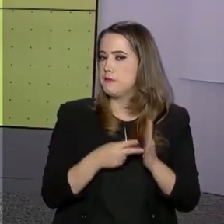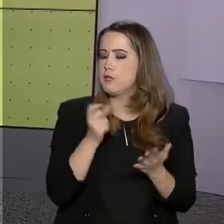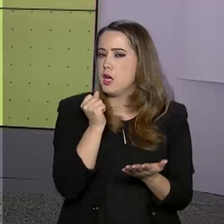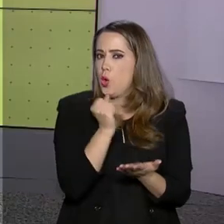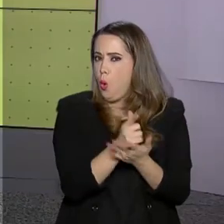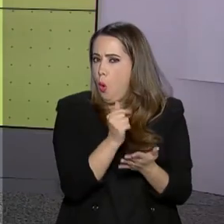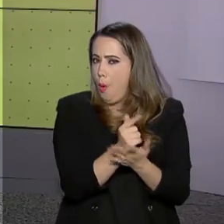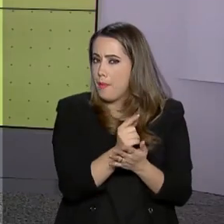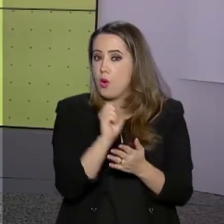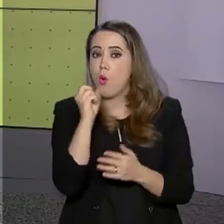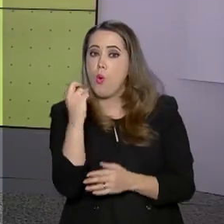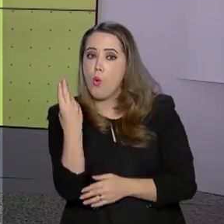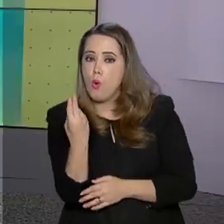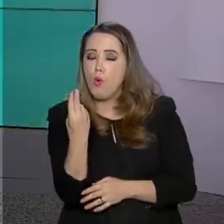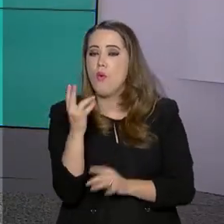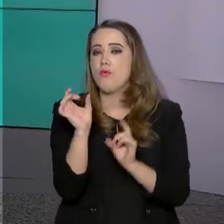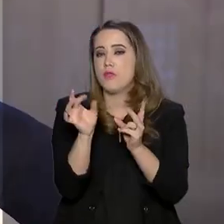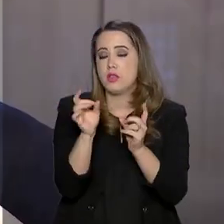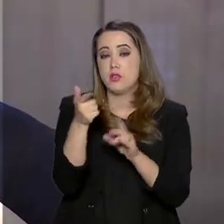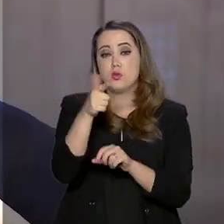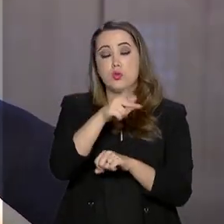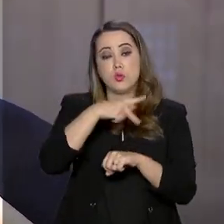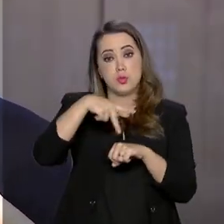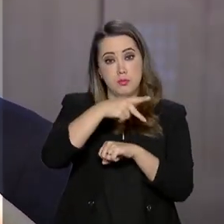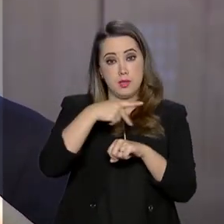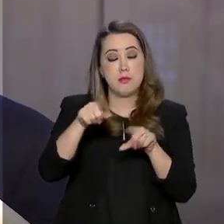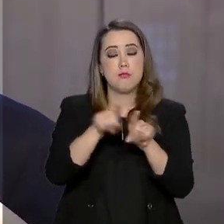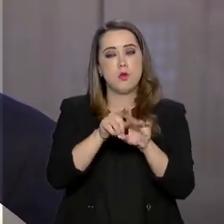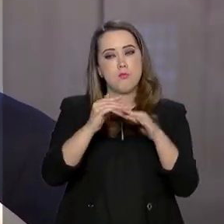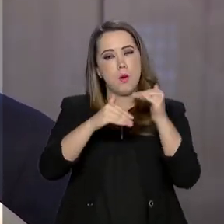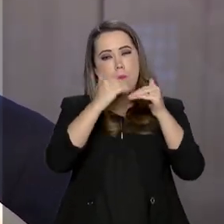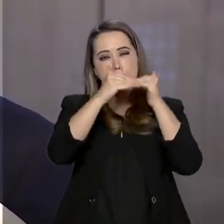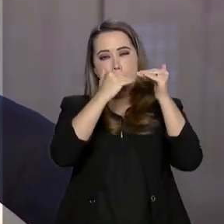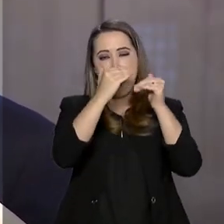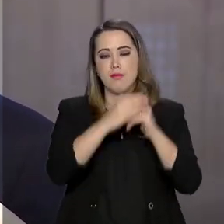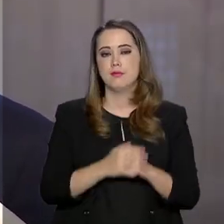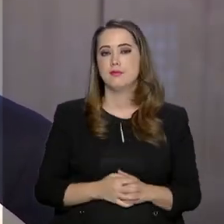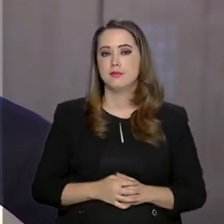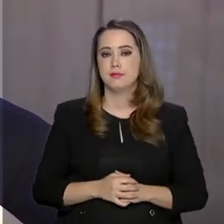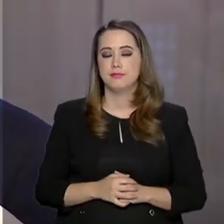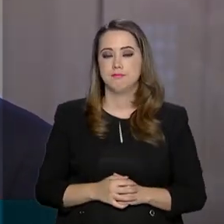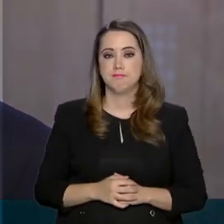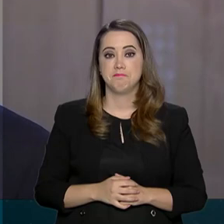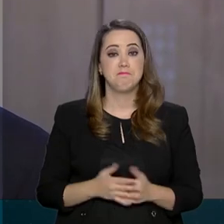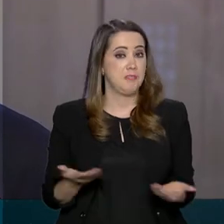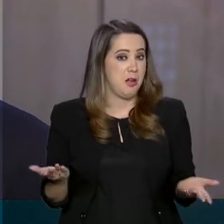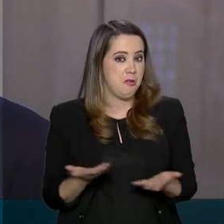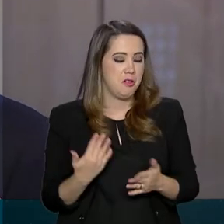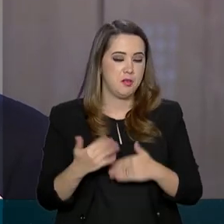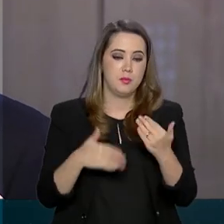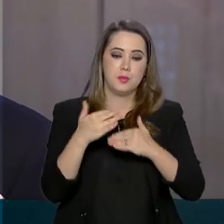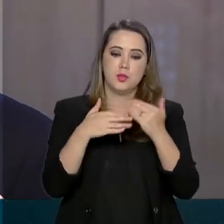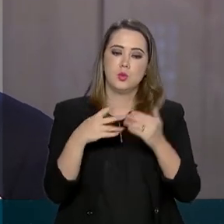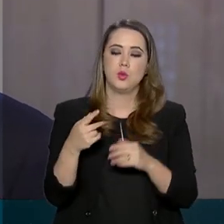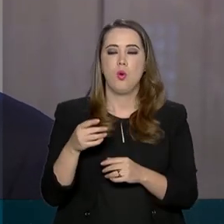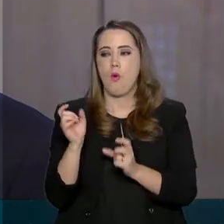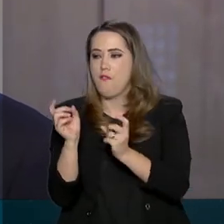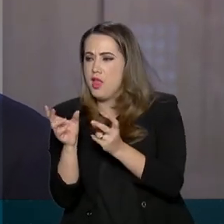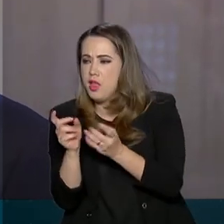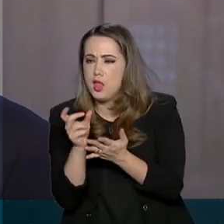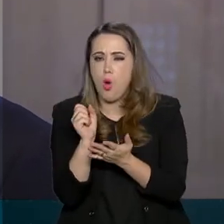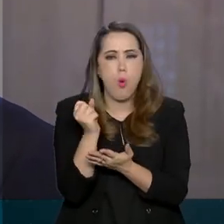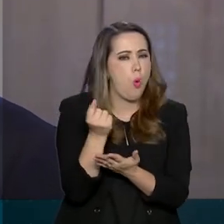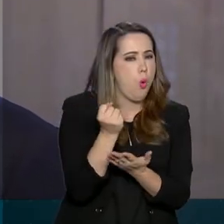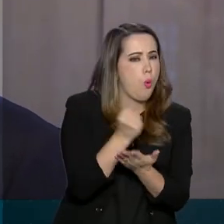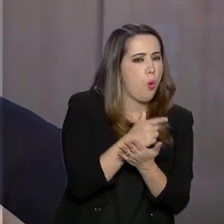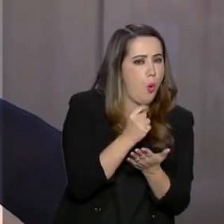tiveram alta tivemos crescimento dos dois fluxos isso mostra uma certa melhora da